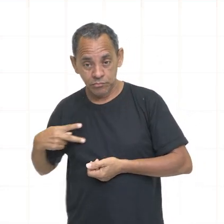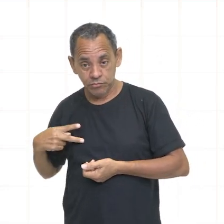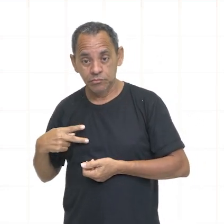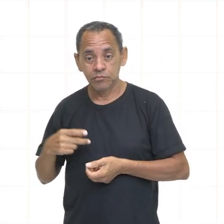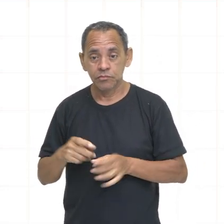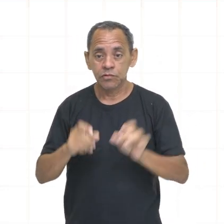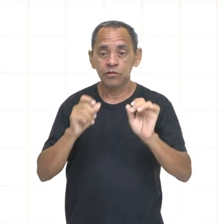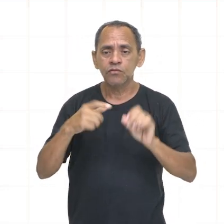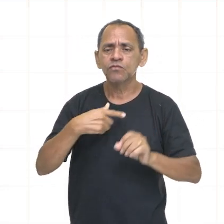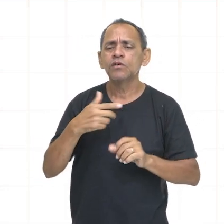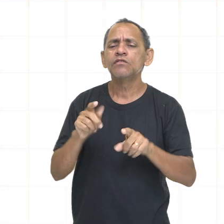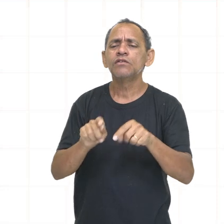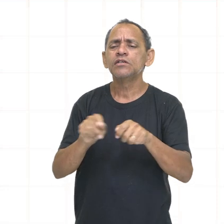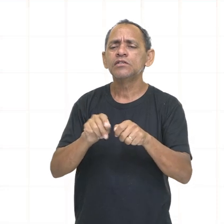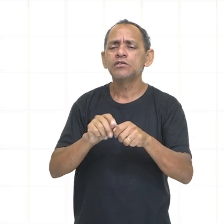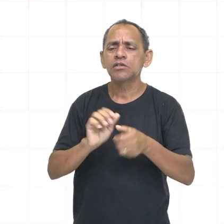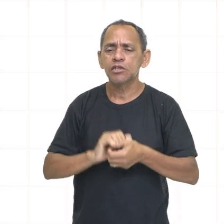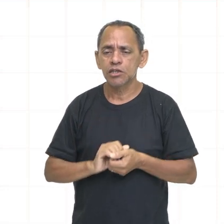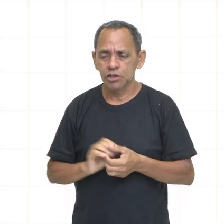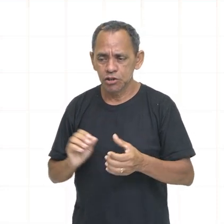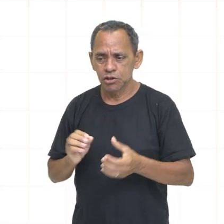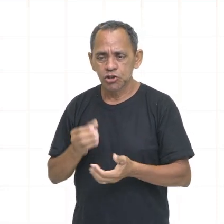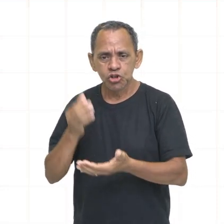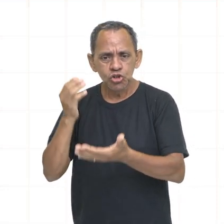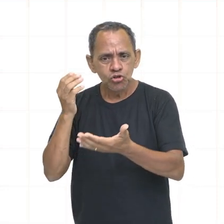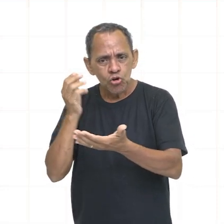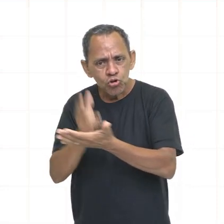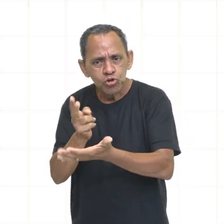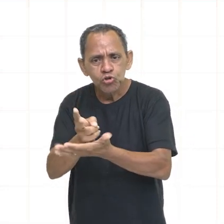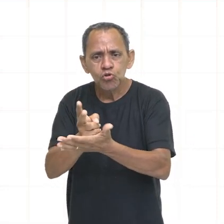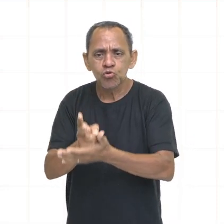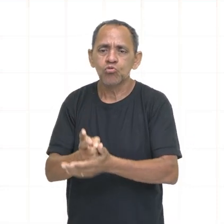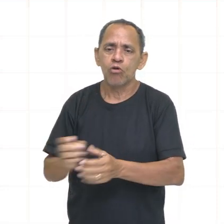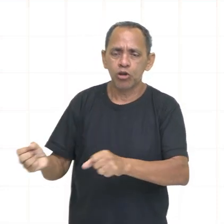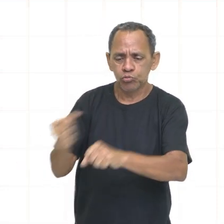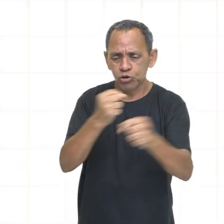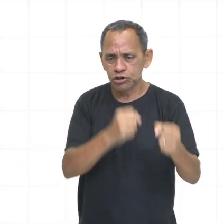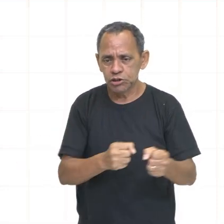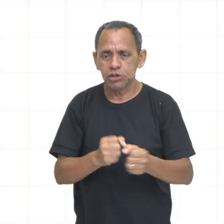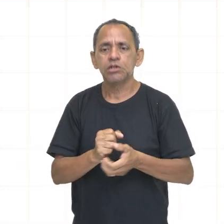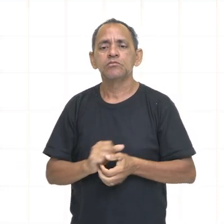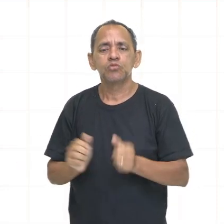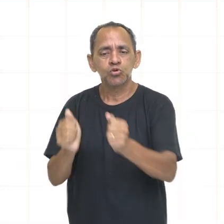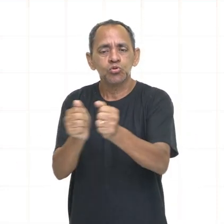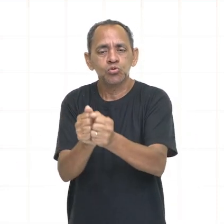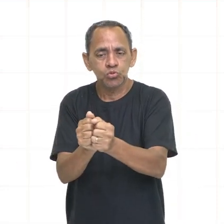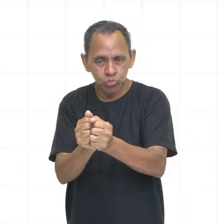poder junto às Forças Armadas e aos governadores. No final de